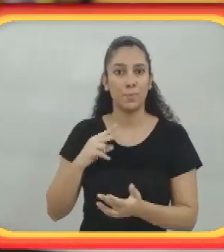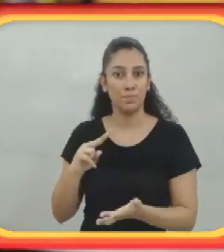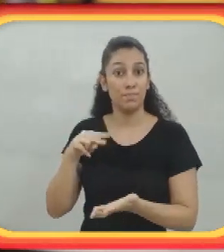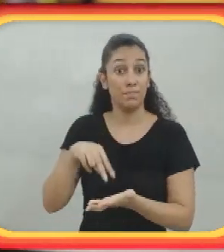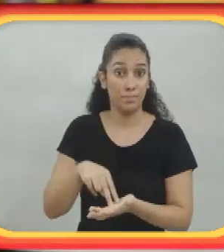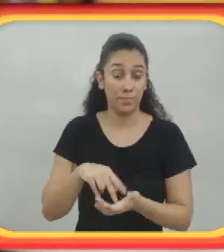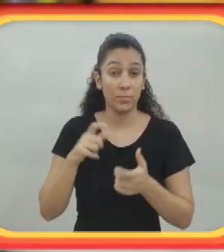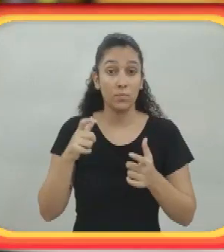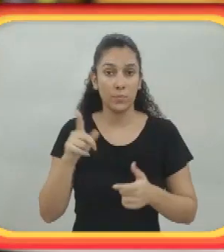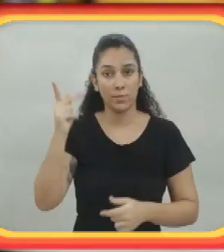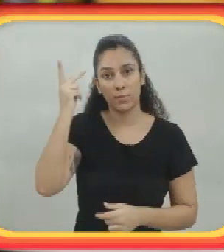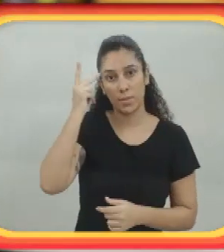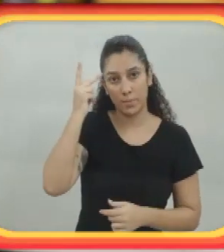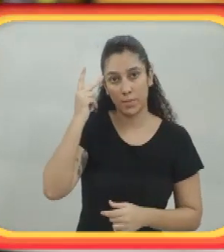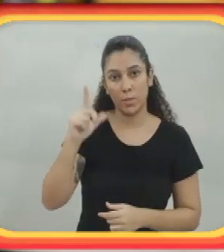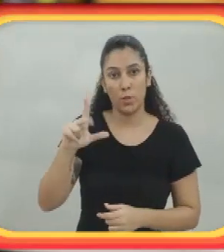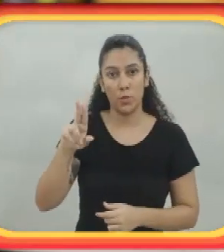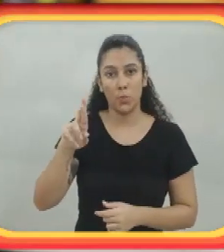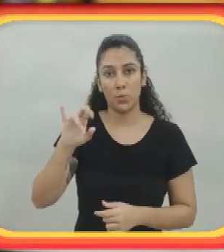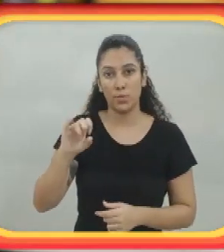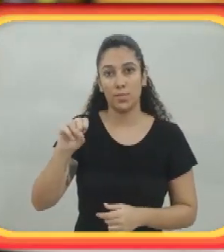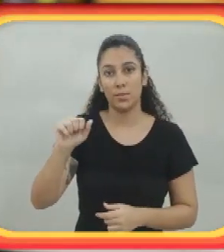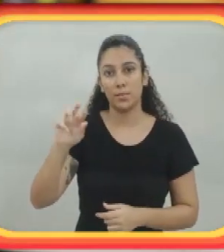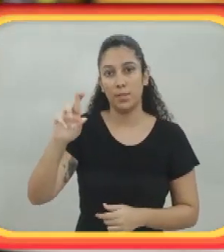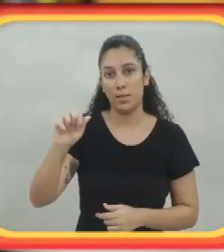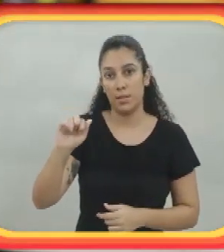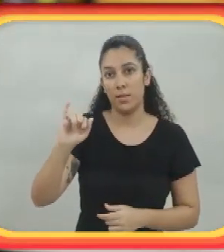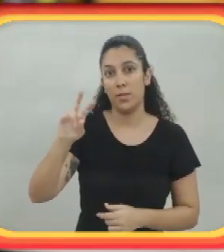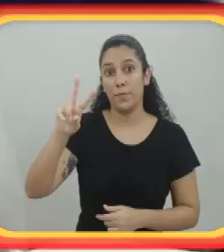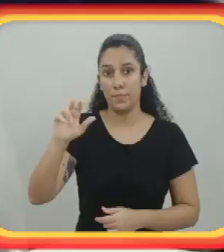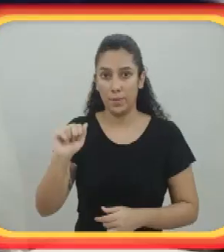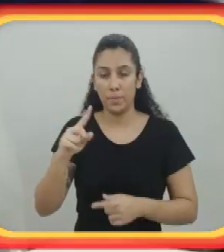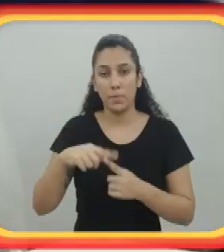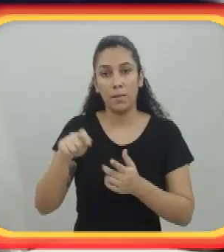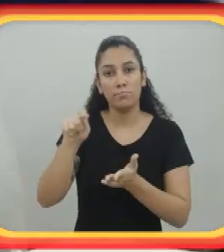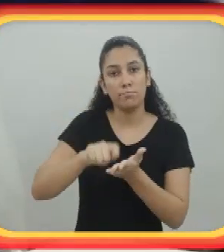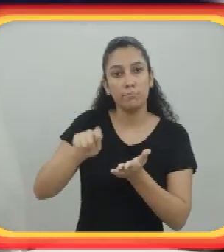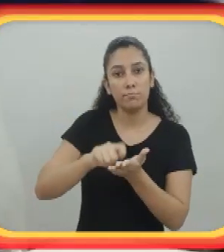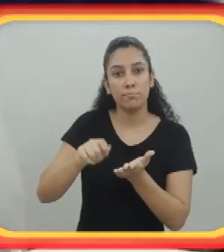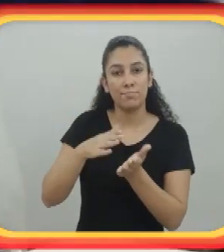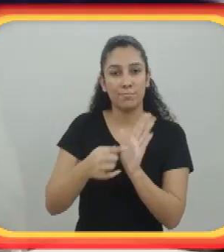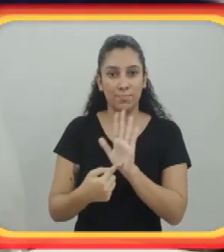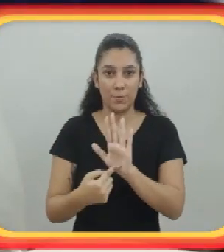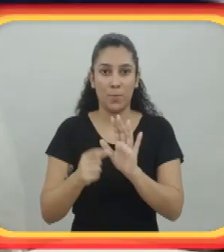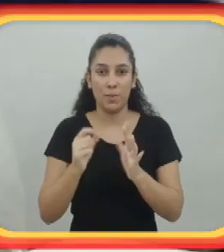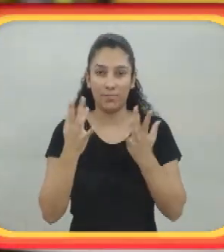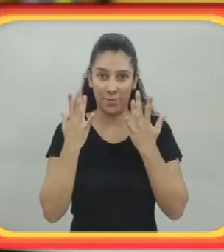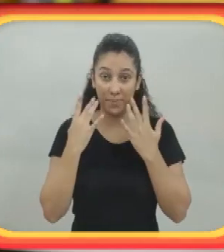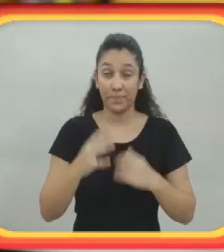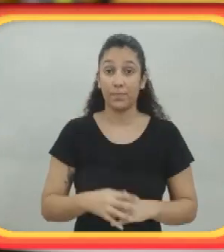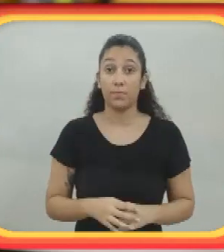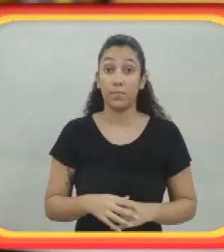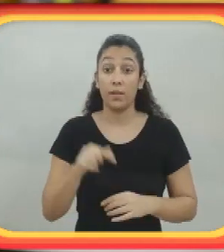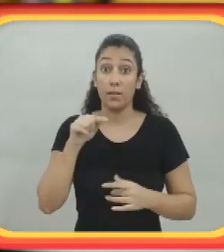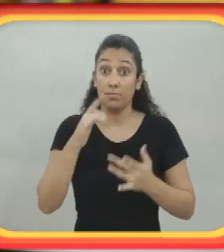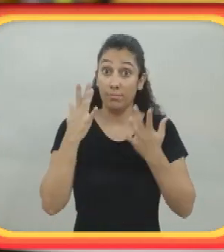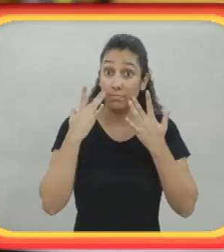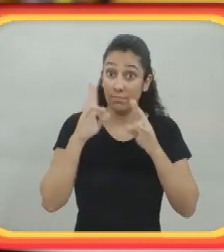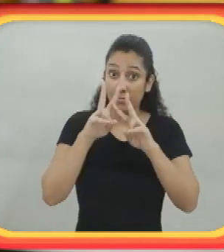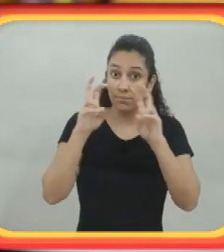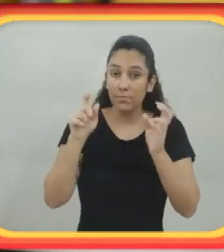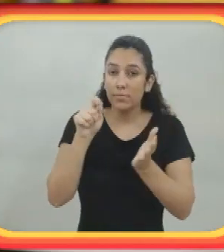disse, mas talento você tem de sobra. E aí criou-se um